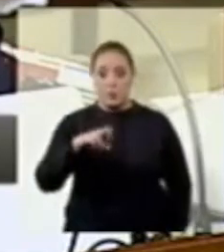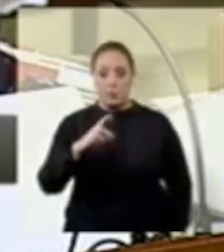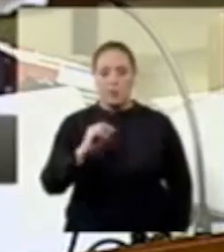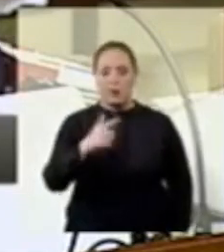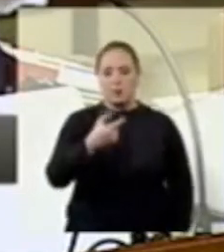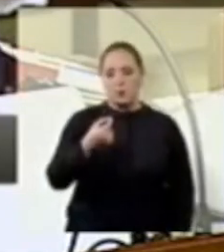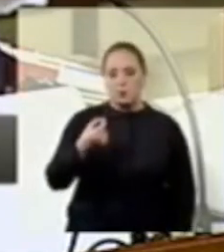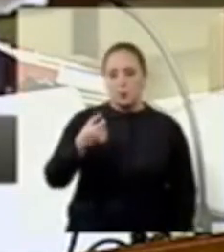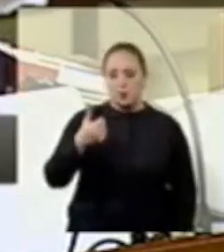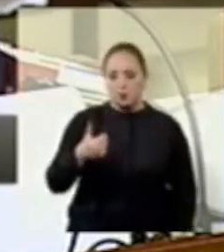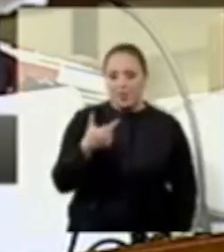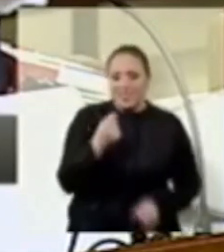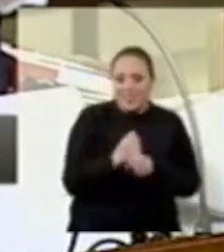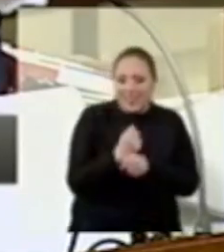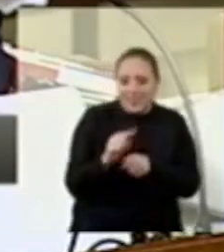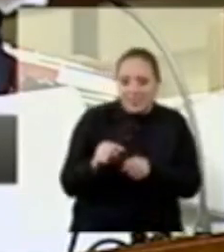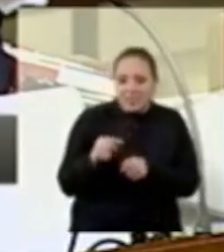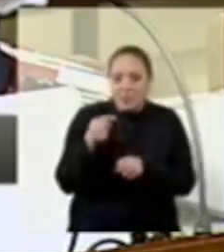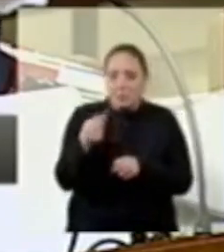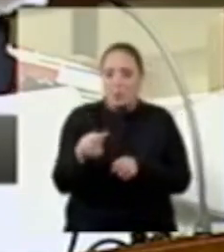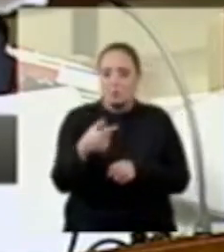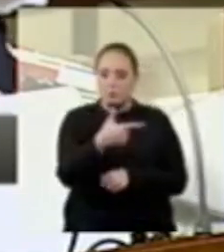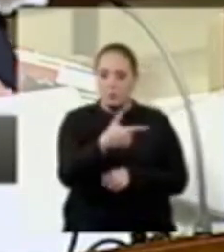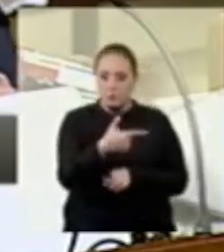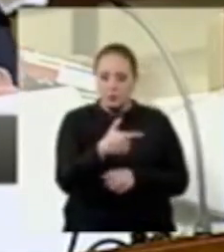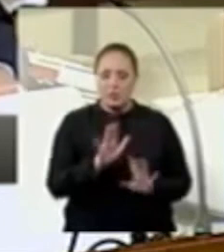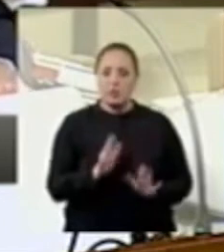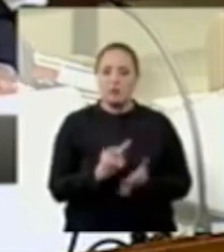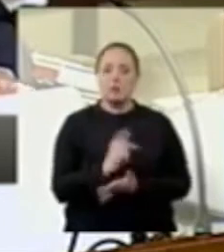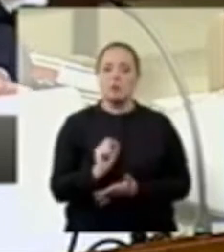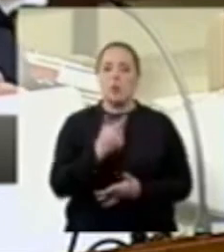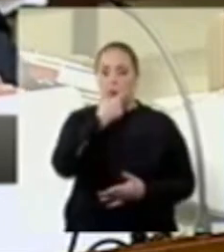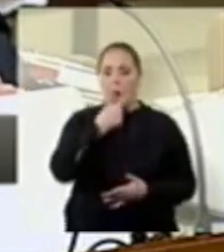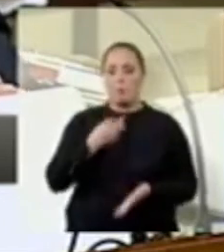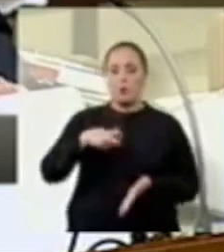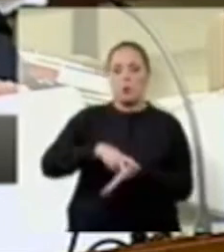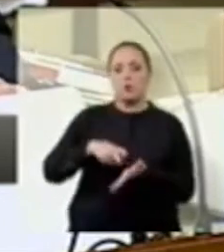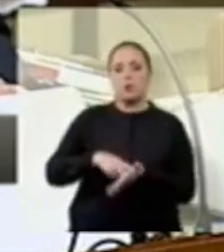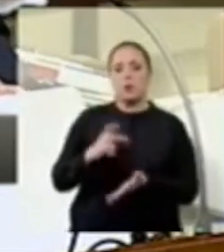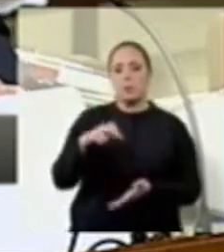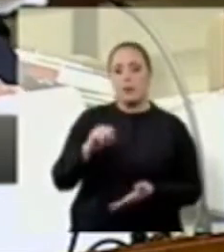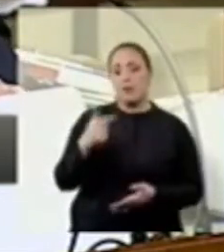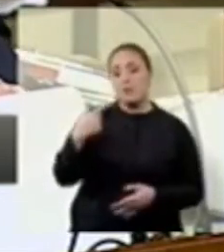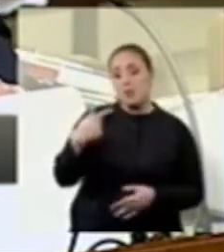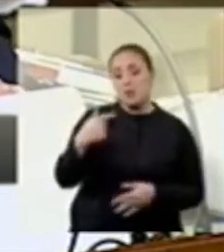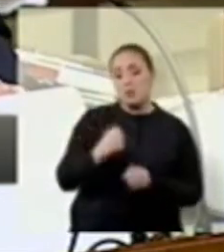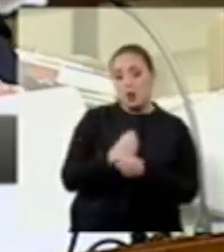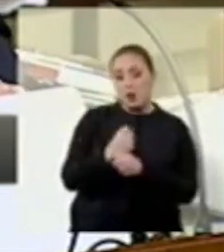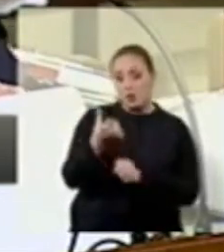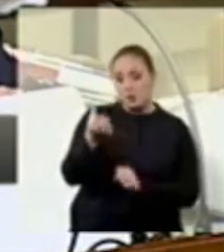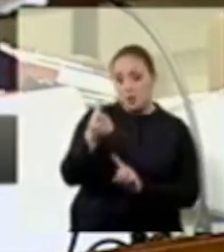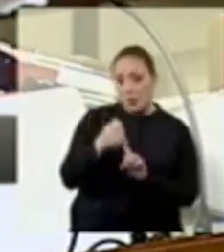dez anos depois do fato ele foi condenado à pena de sete anos e seis meses